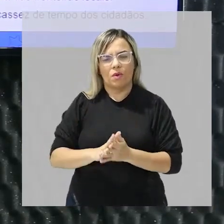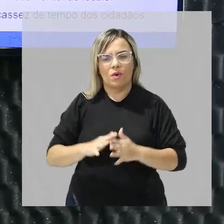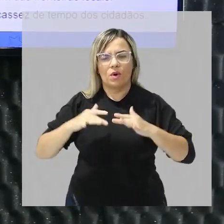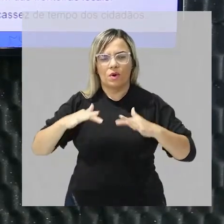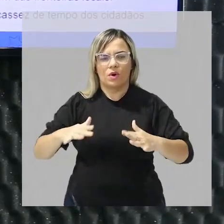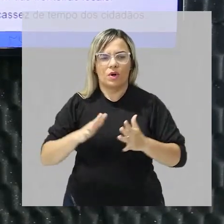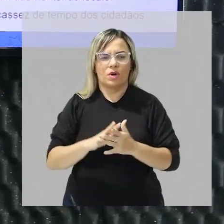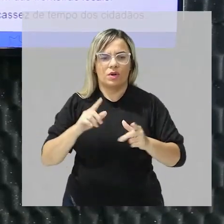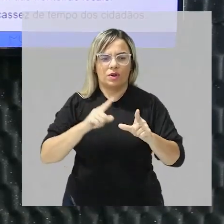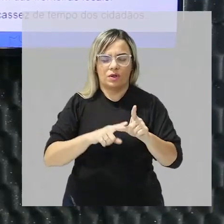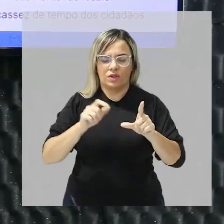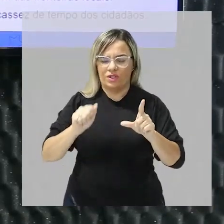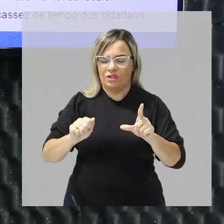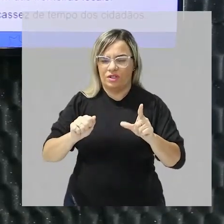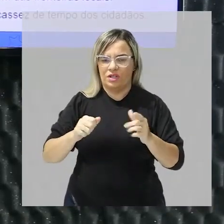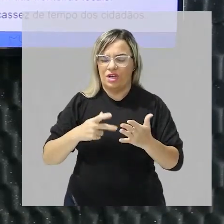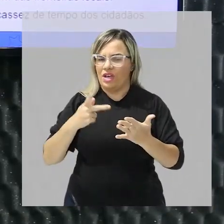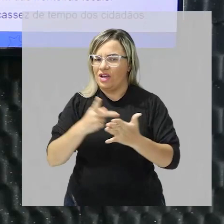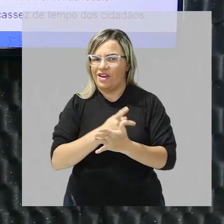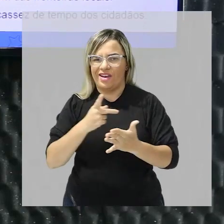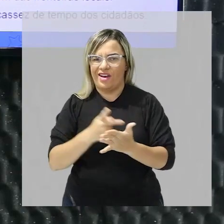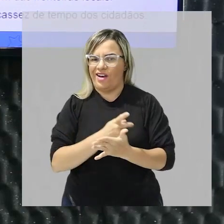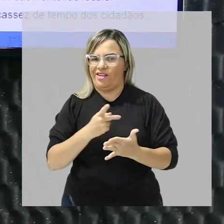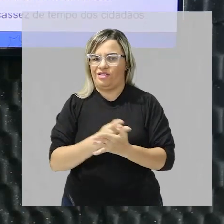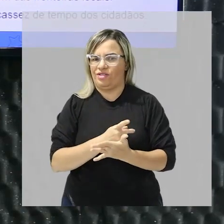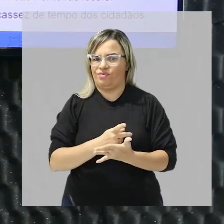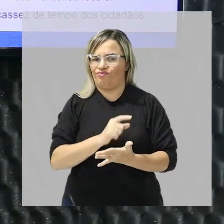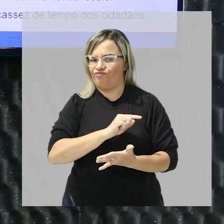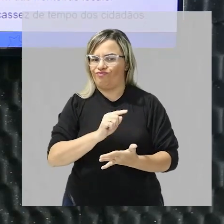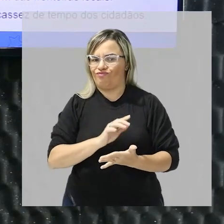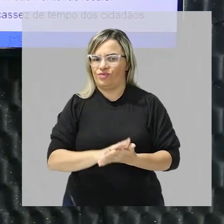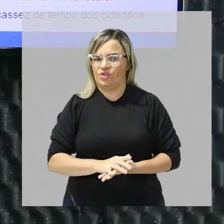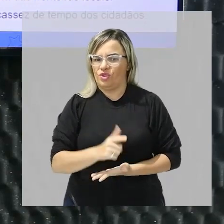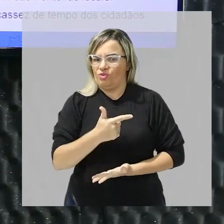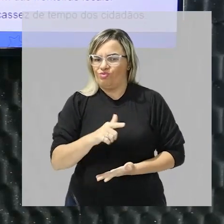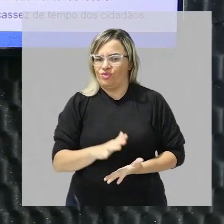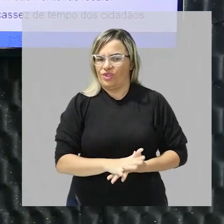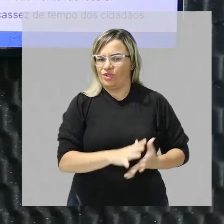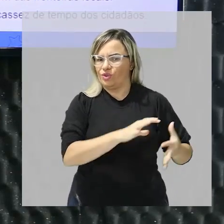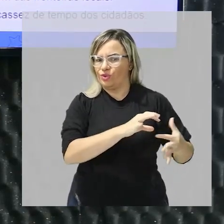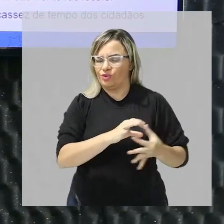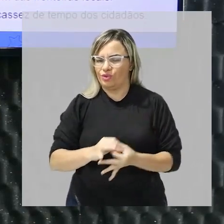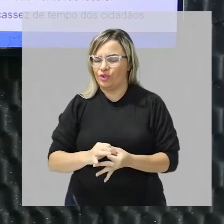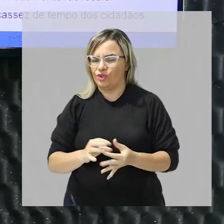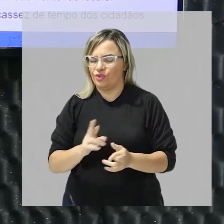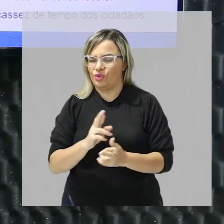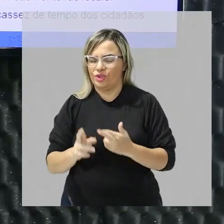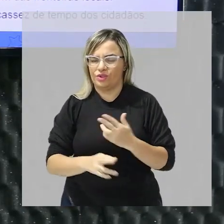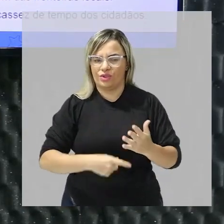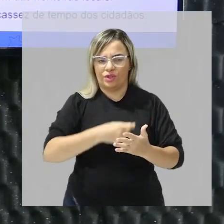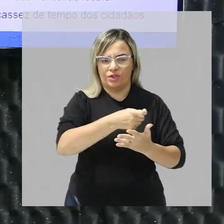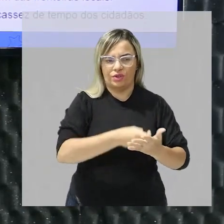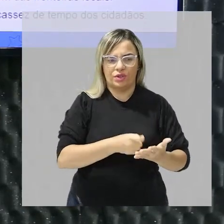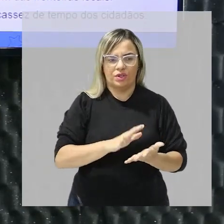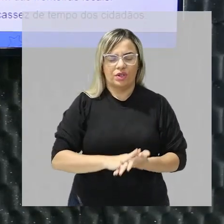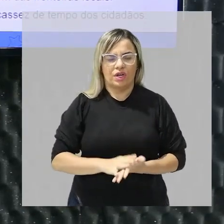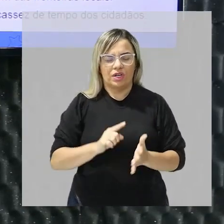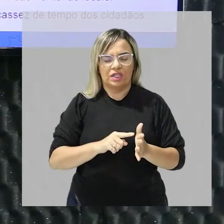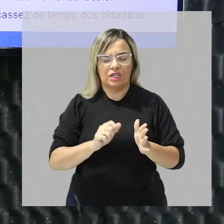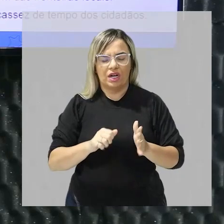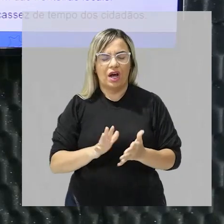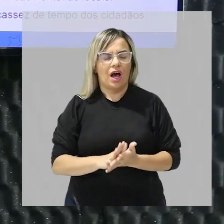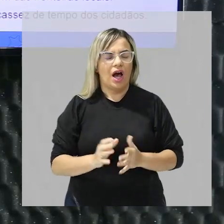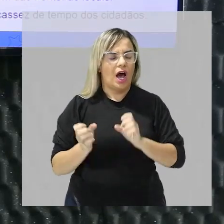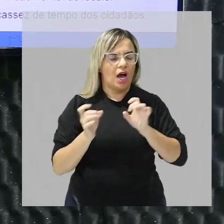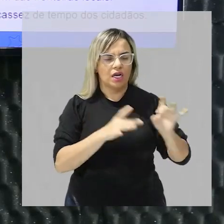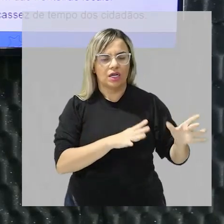trazendo uma resposta que não tem nada a ver com aquilo que você leu no texto. Descarta a letra A. Letra B. A